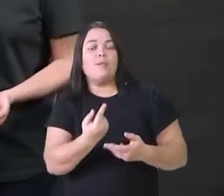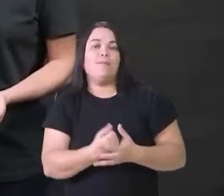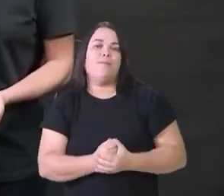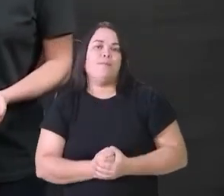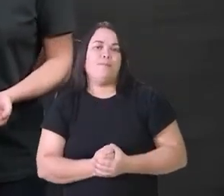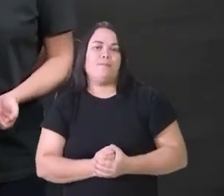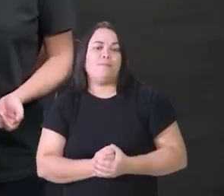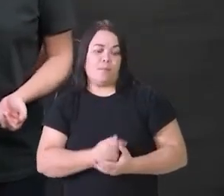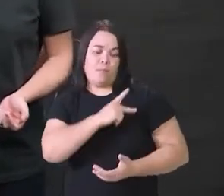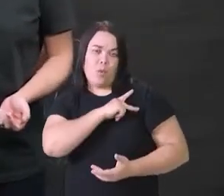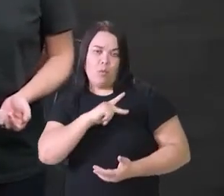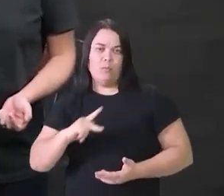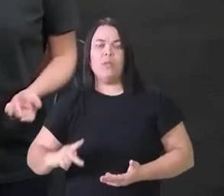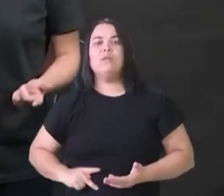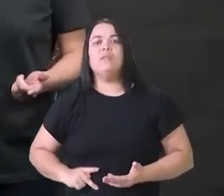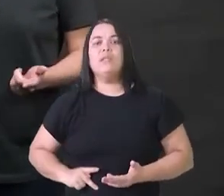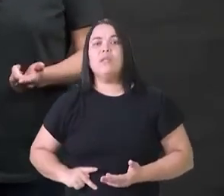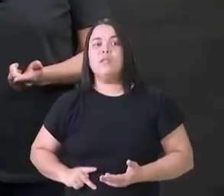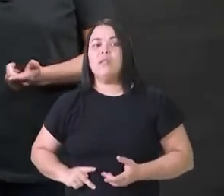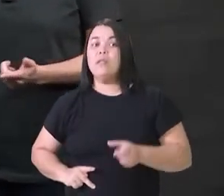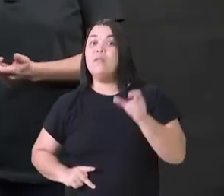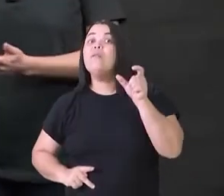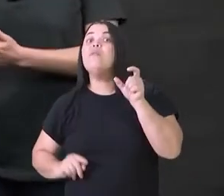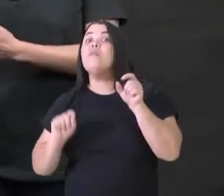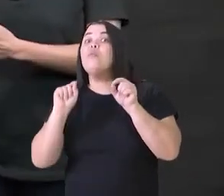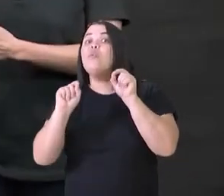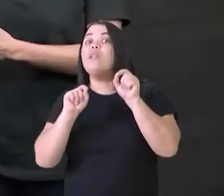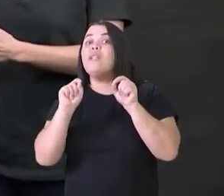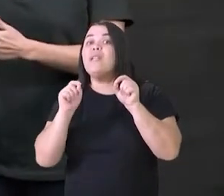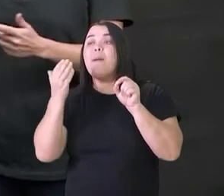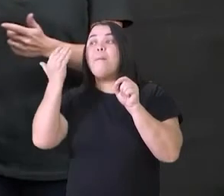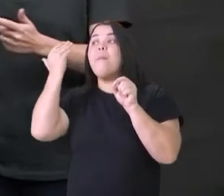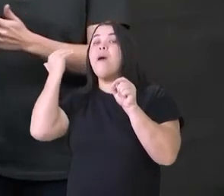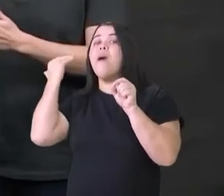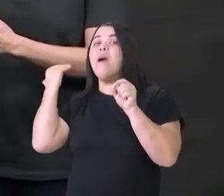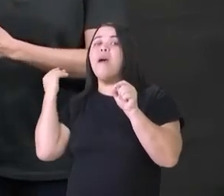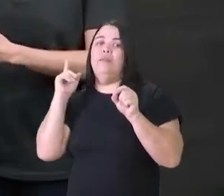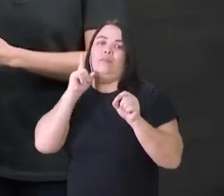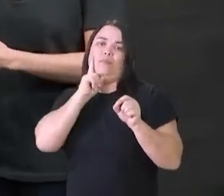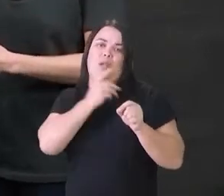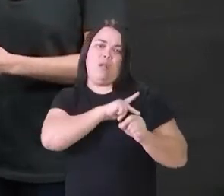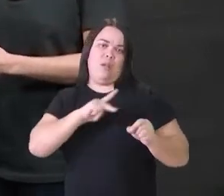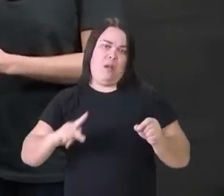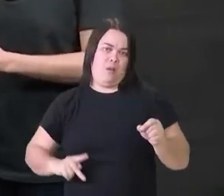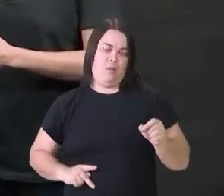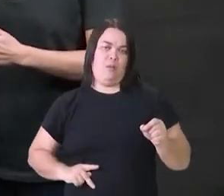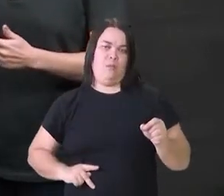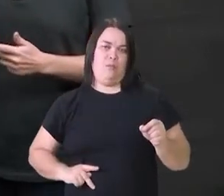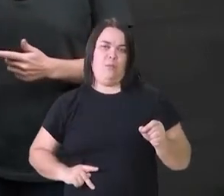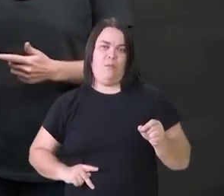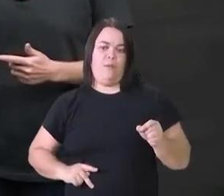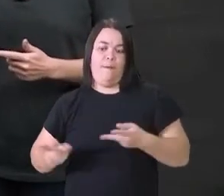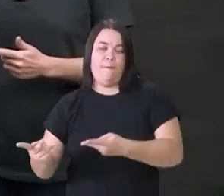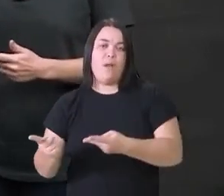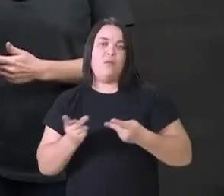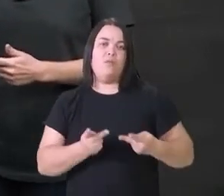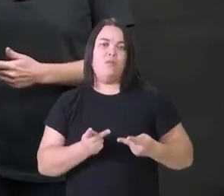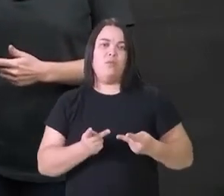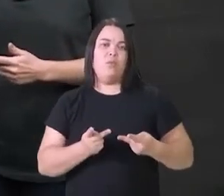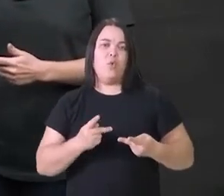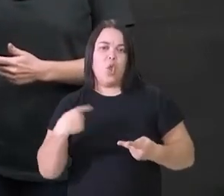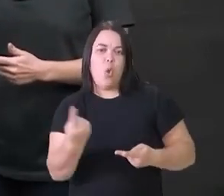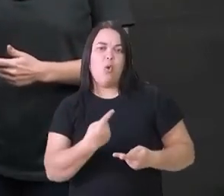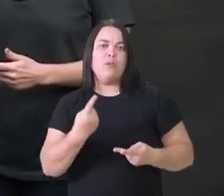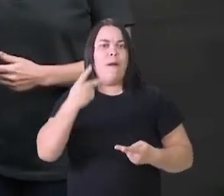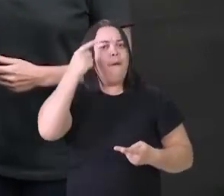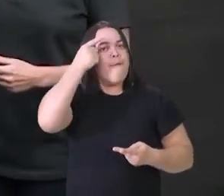Então, o Barack Obama, que era o presidente, que foi o presidente, visitou nossa